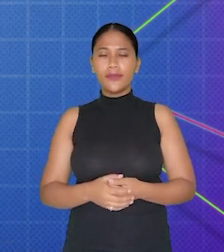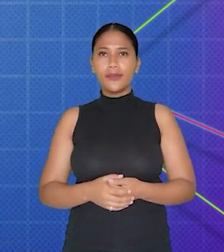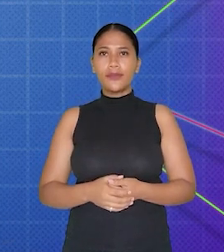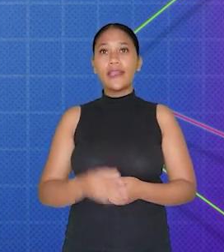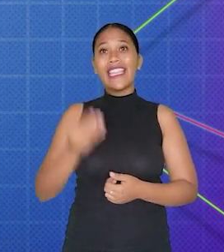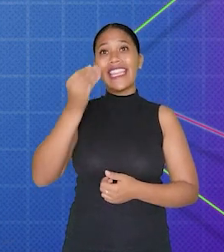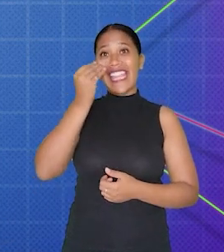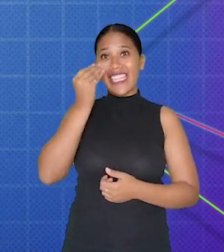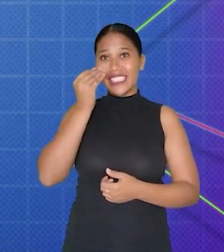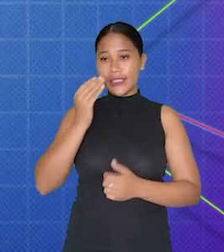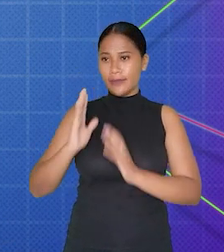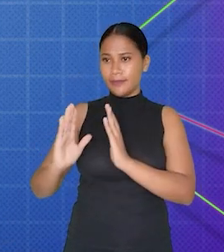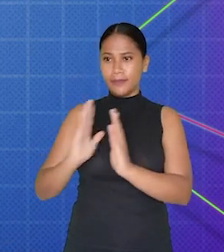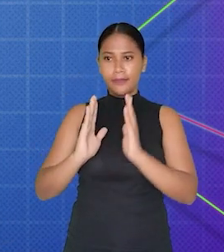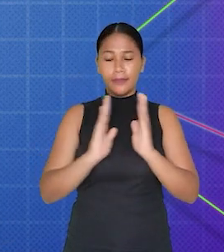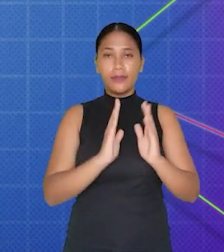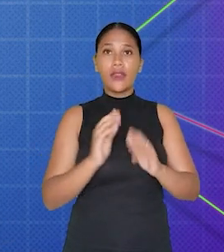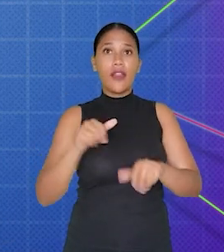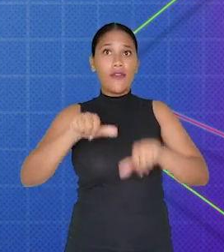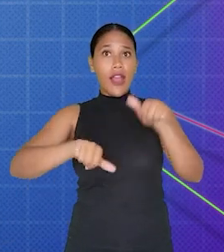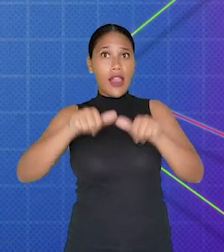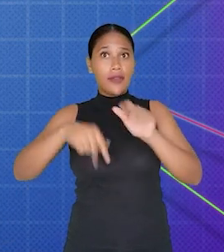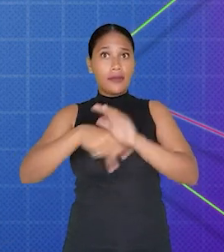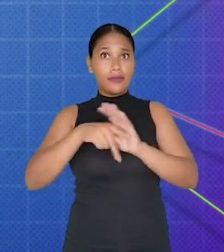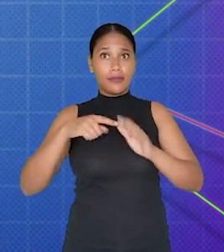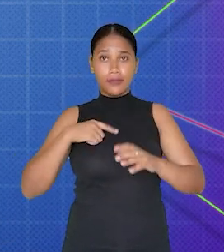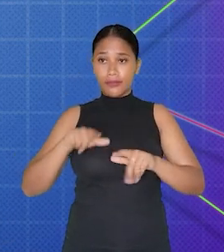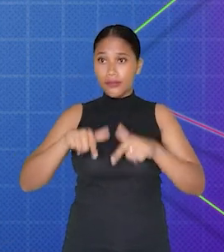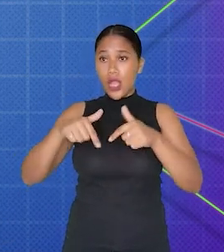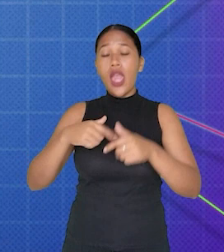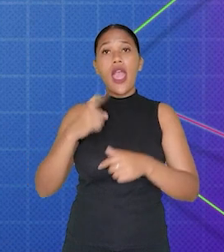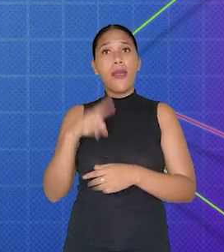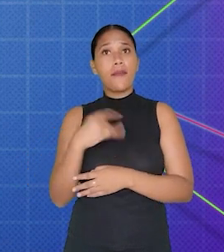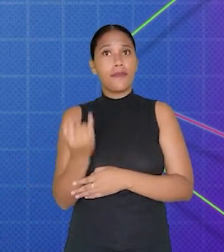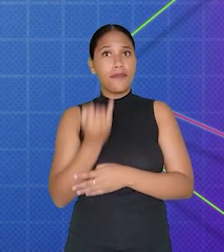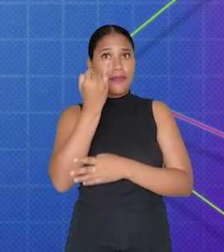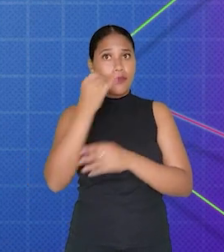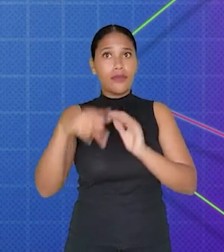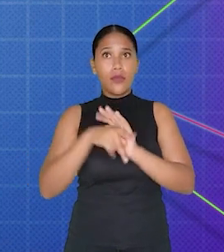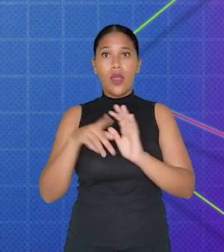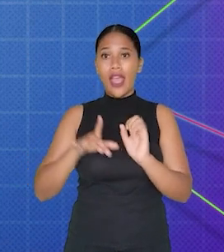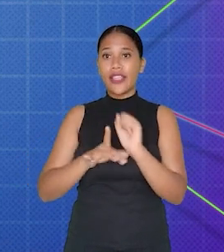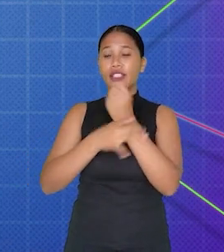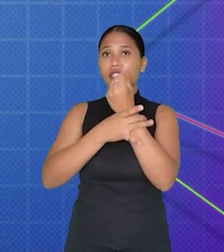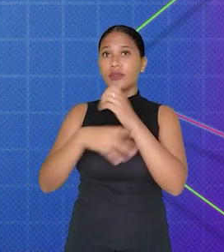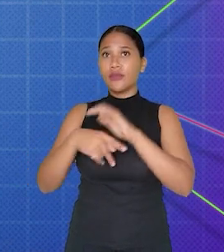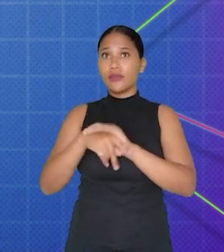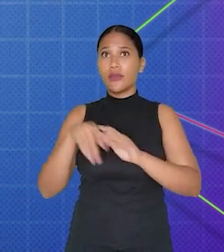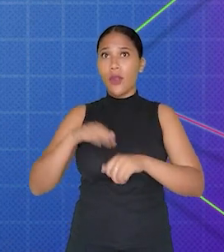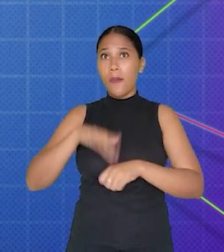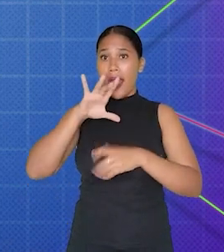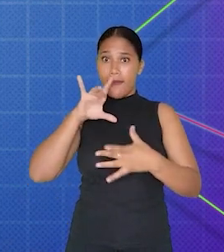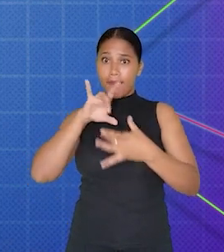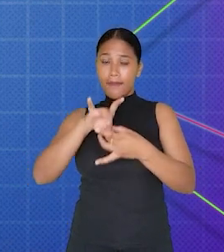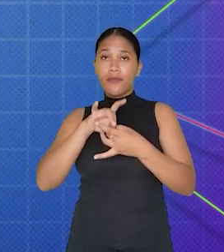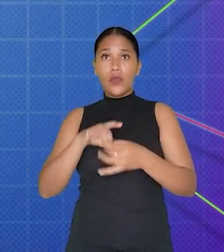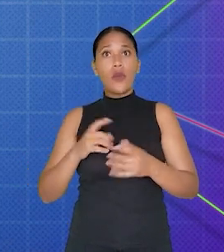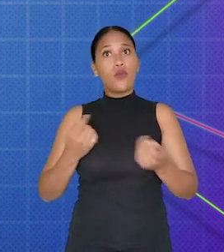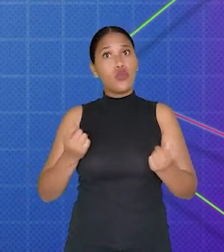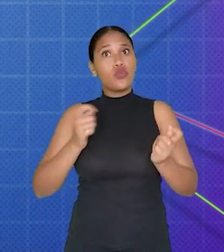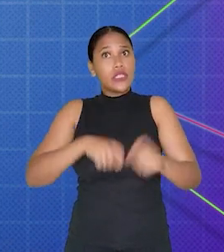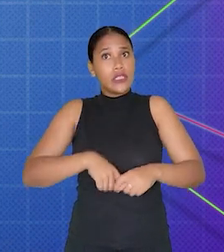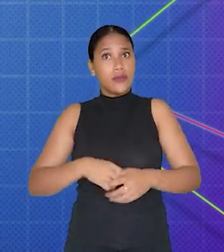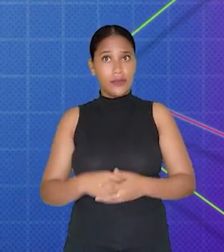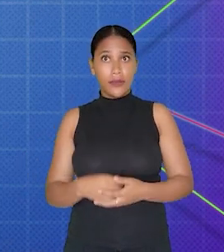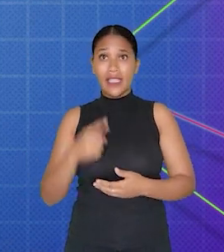jogo. Testes. Testes para avaliar a efetividade dos elementos do jogo são fundamentais para garantir que a experiência de jogo seja a mais